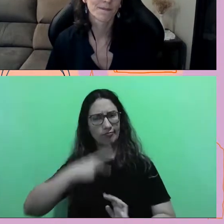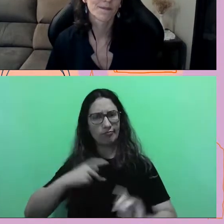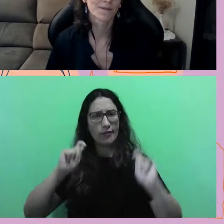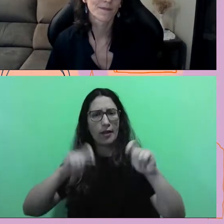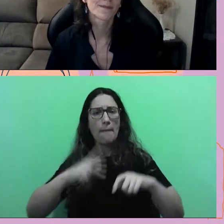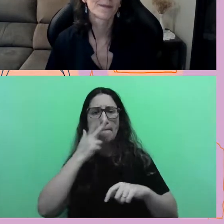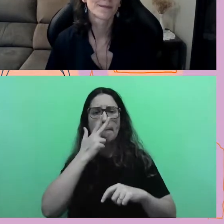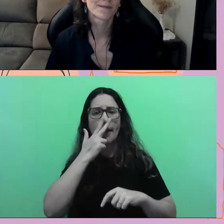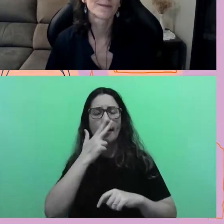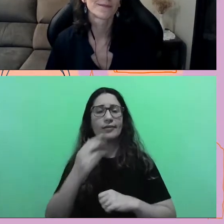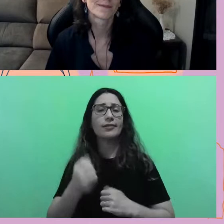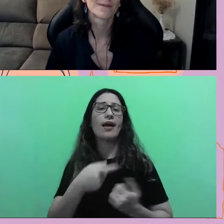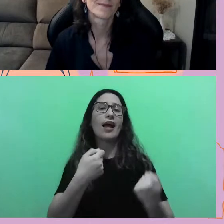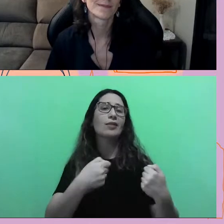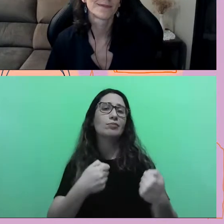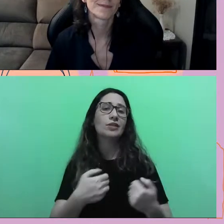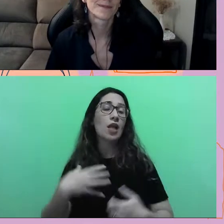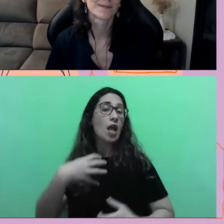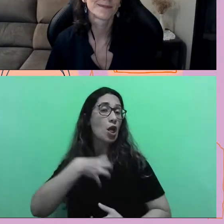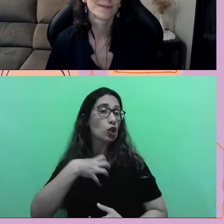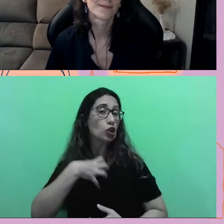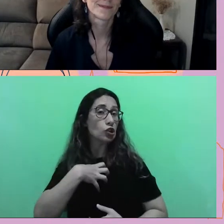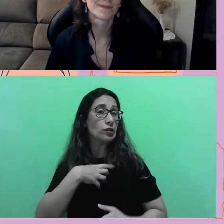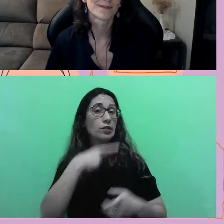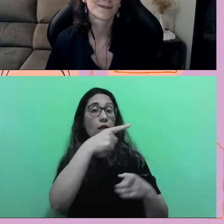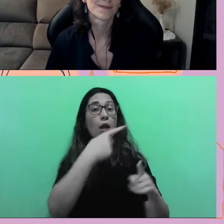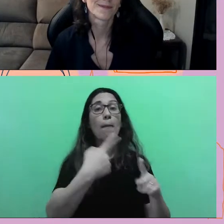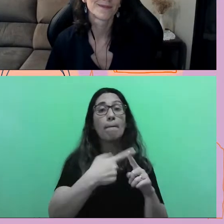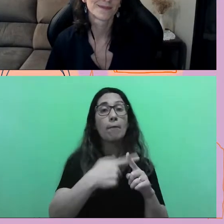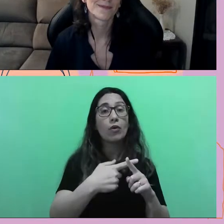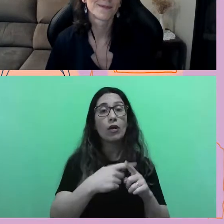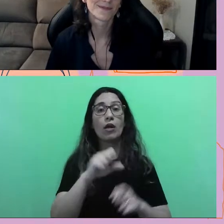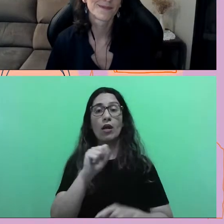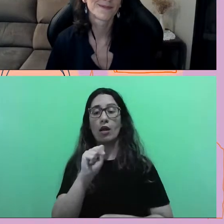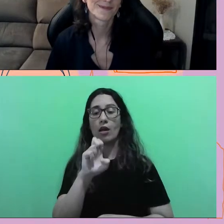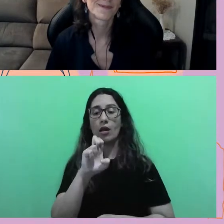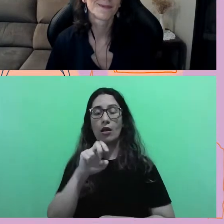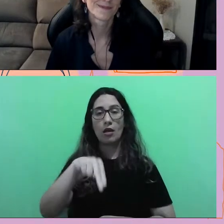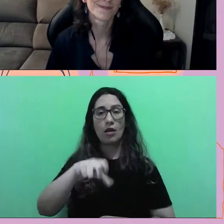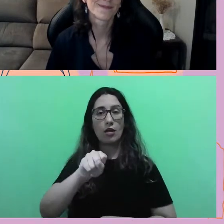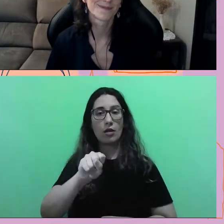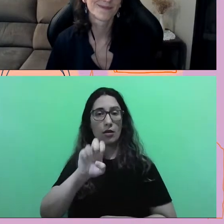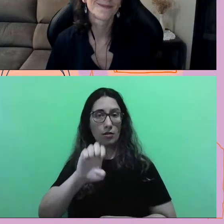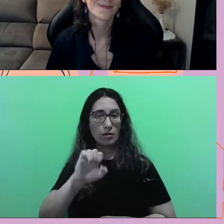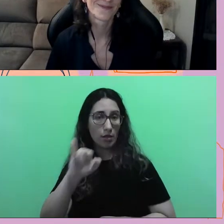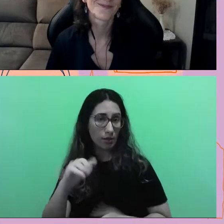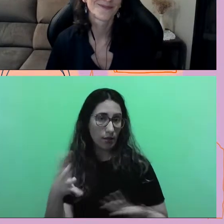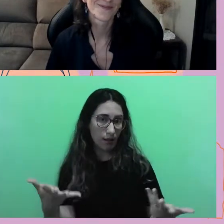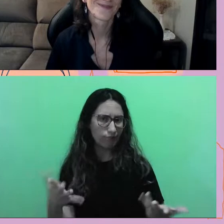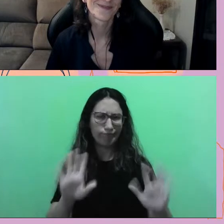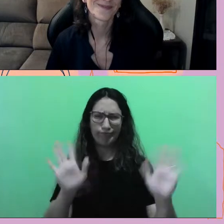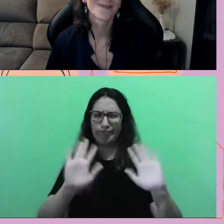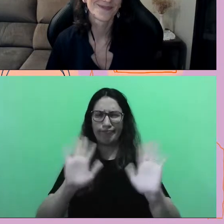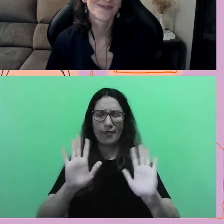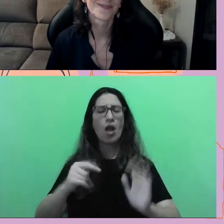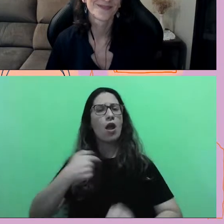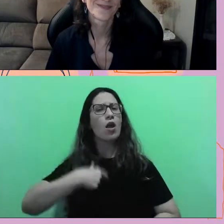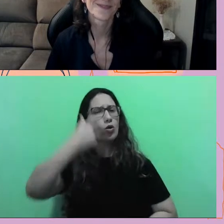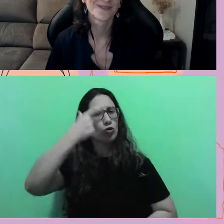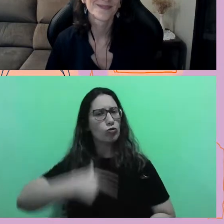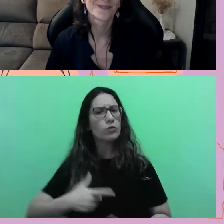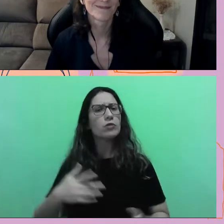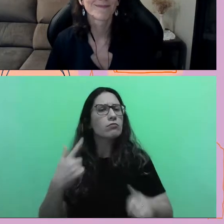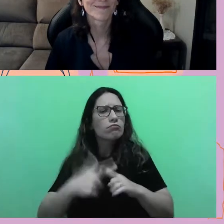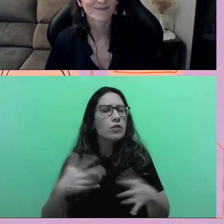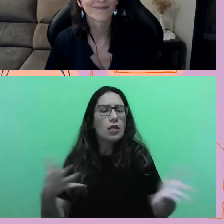Né? Ah, eu sou assim porque a sensei de Nancy é assim. Não, eu sou assim porque eu sou assim, né? Eu sou forte, né? Eu